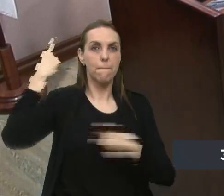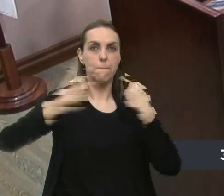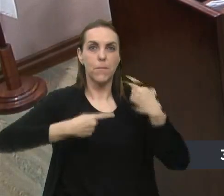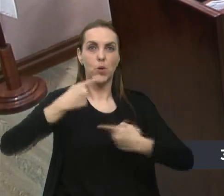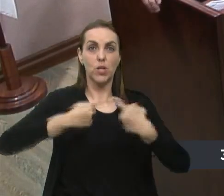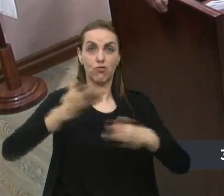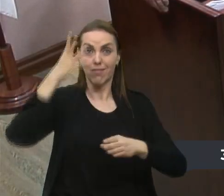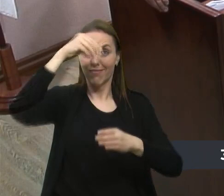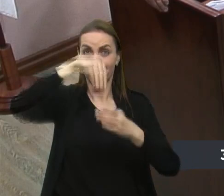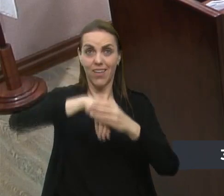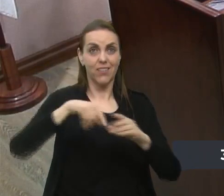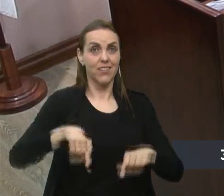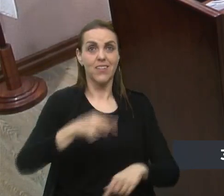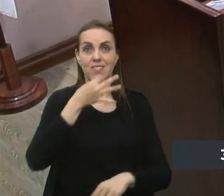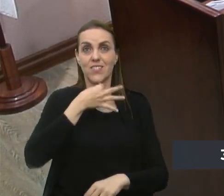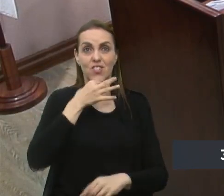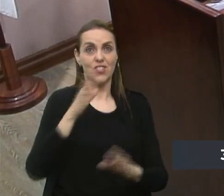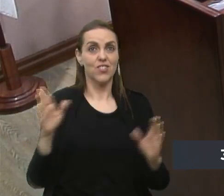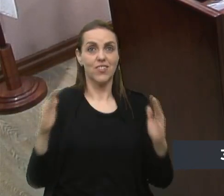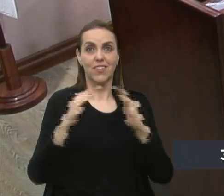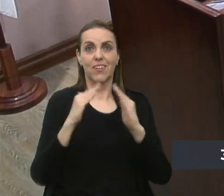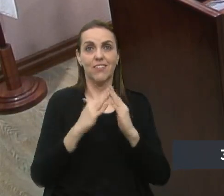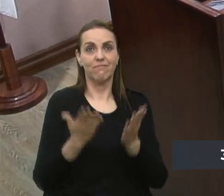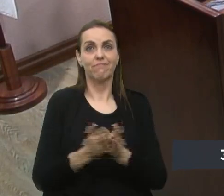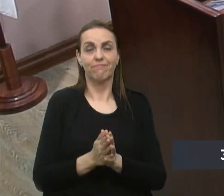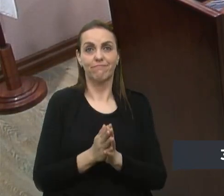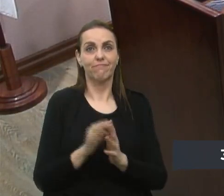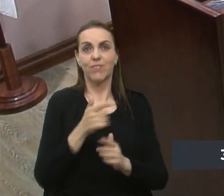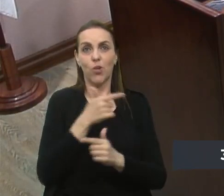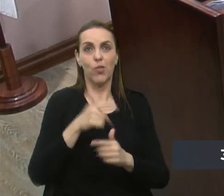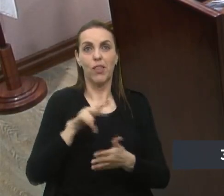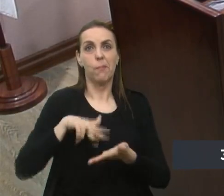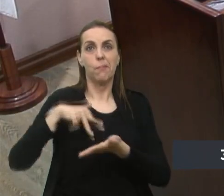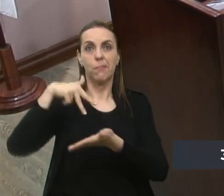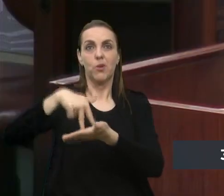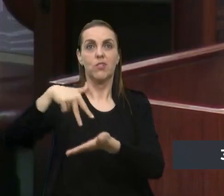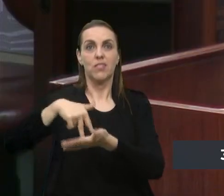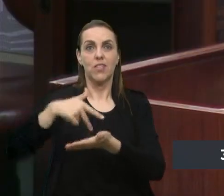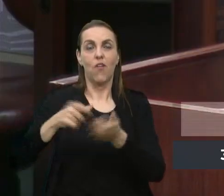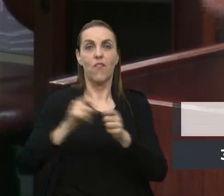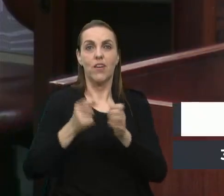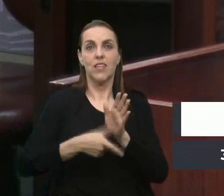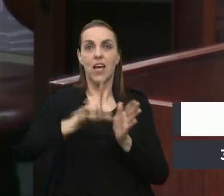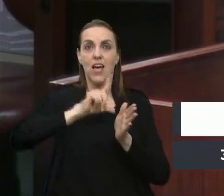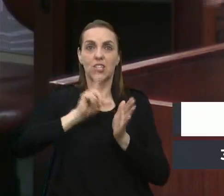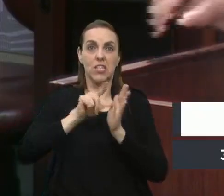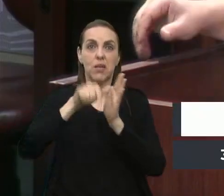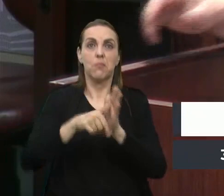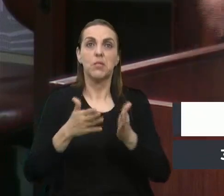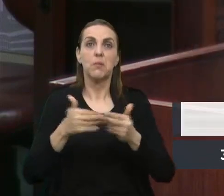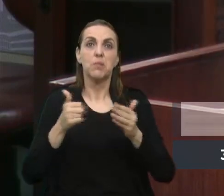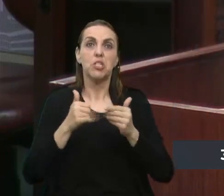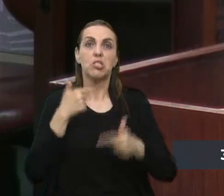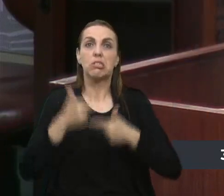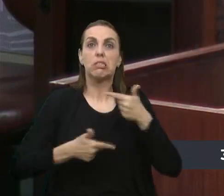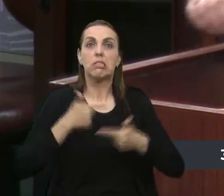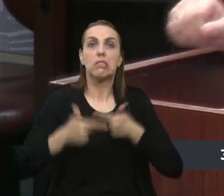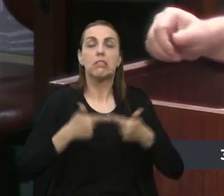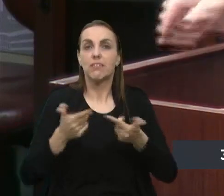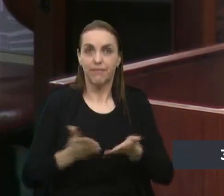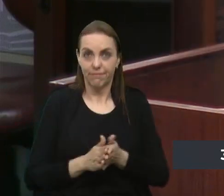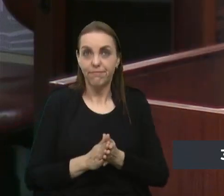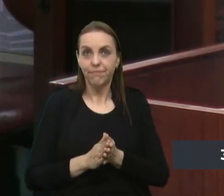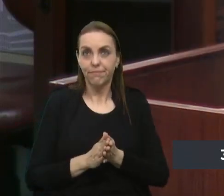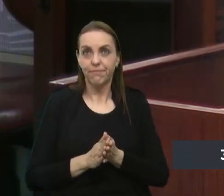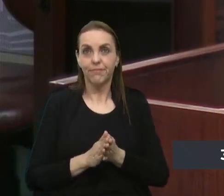dentro de casa. Quem não tem posição, quem faz uma coisa antes e depois vem aqui pedir emprego. É isso que aconteceu ali com